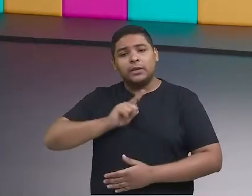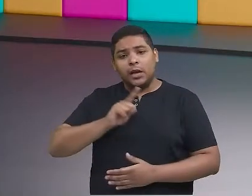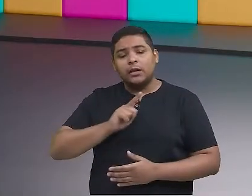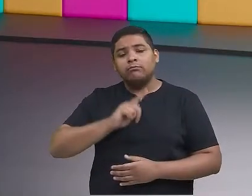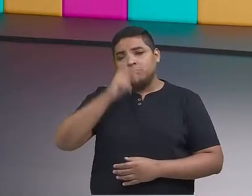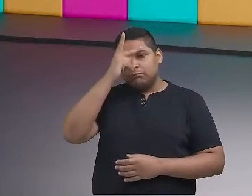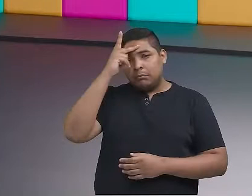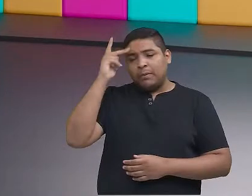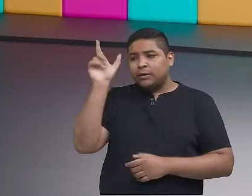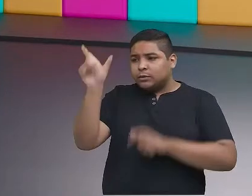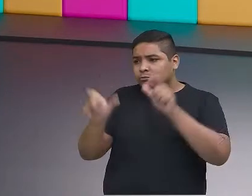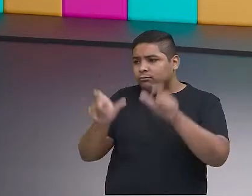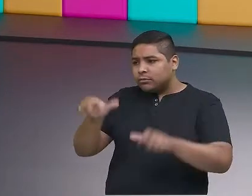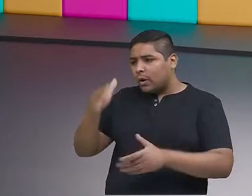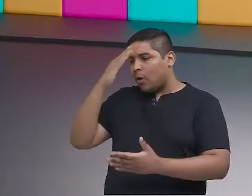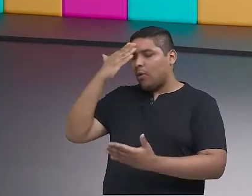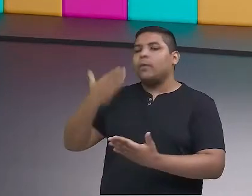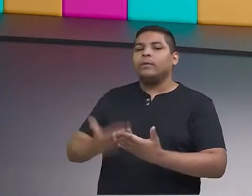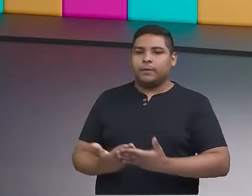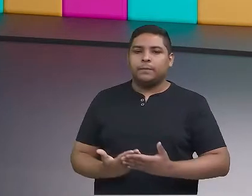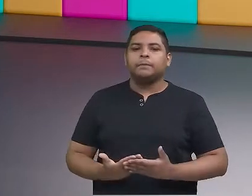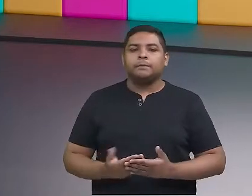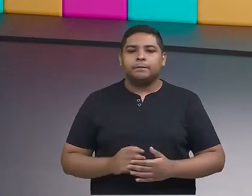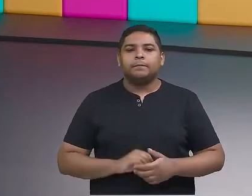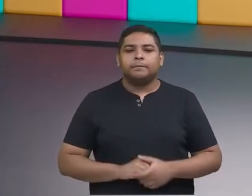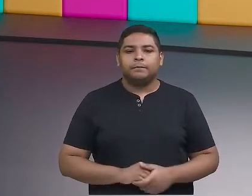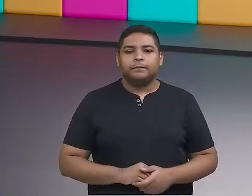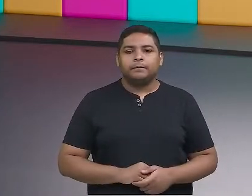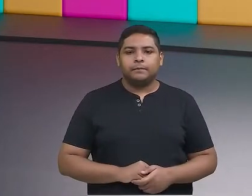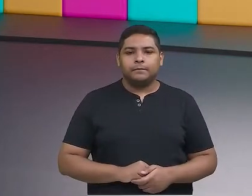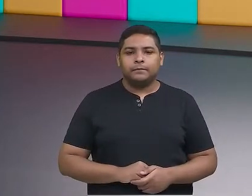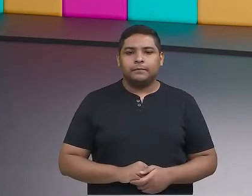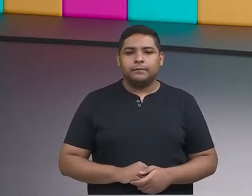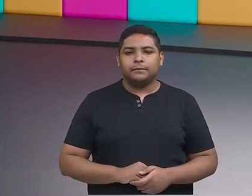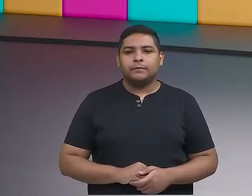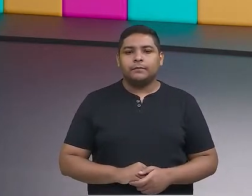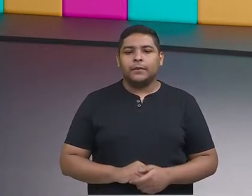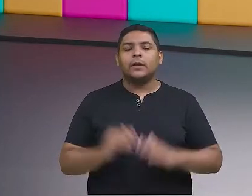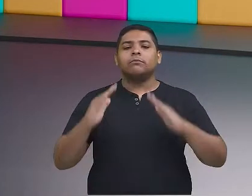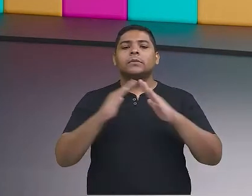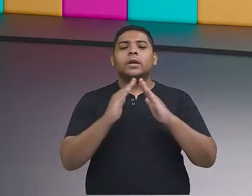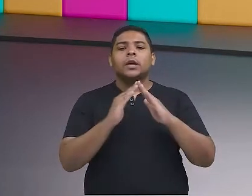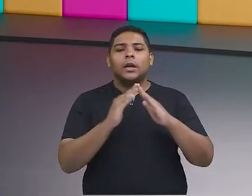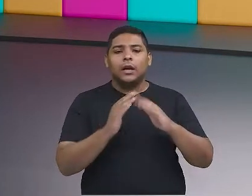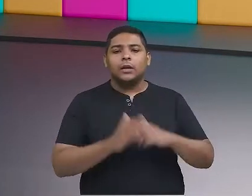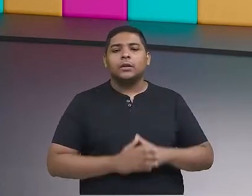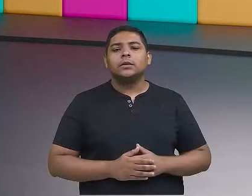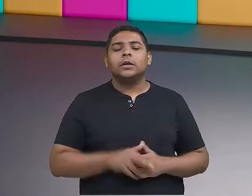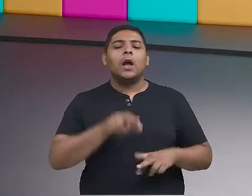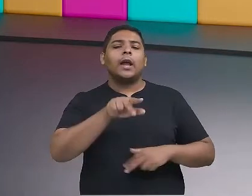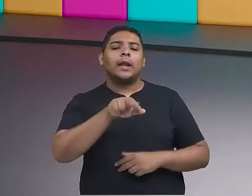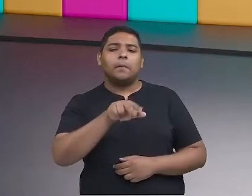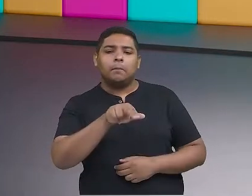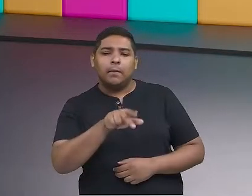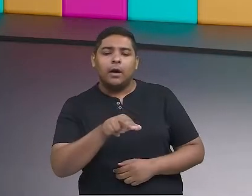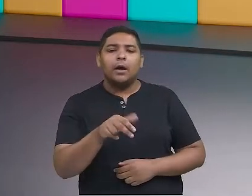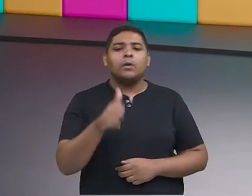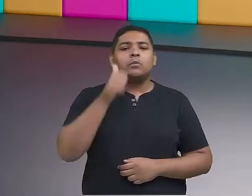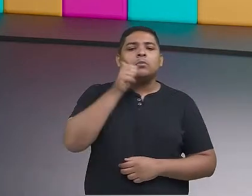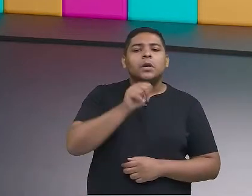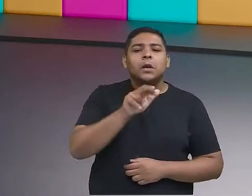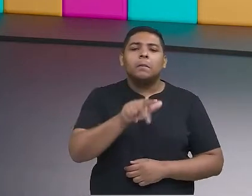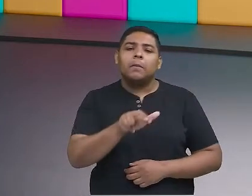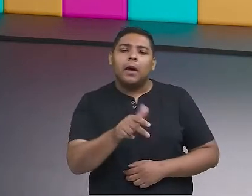que confiamos, ok? Qual é esse alguém? Dentro de casa, às vezes o irmão, a irmã,